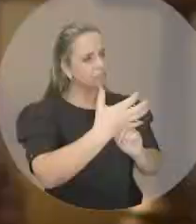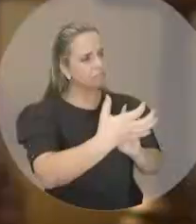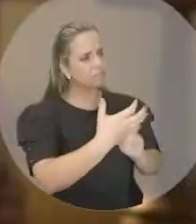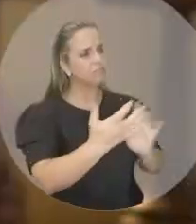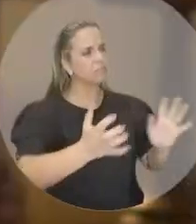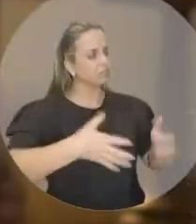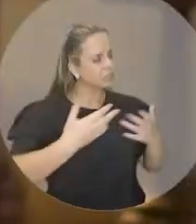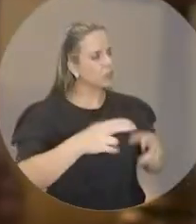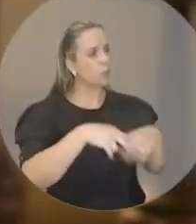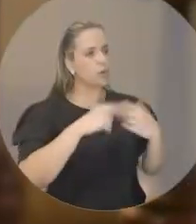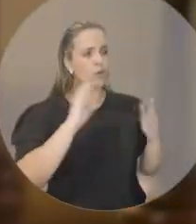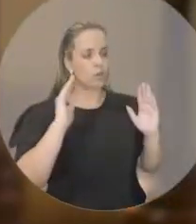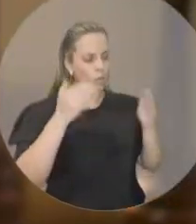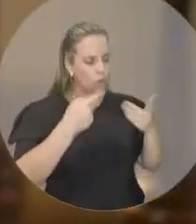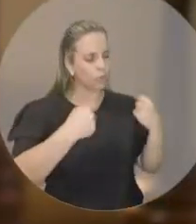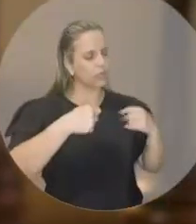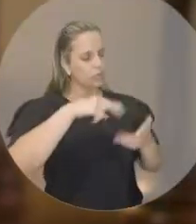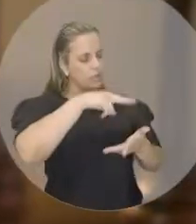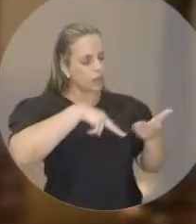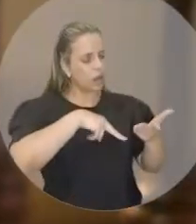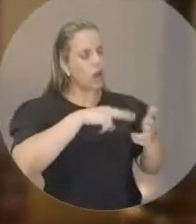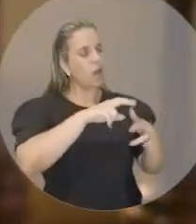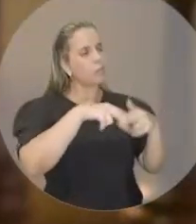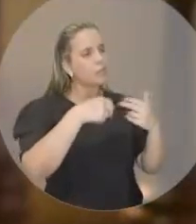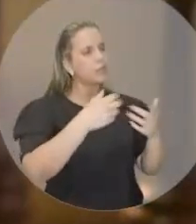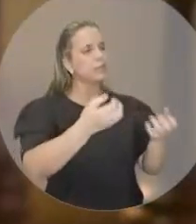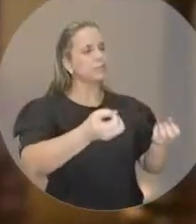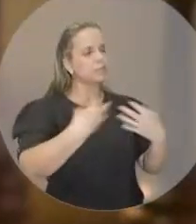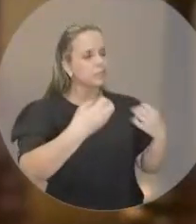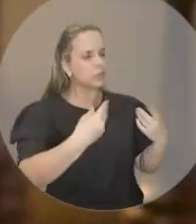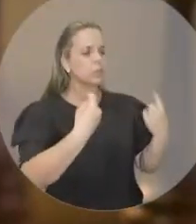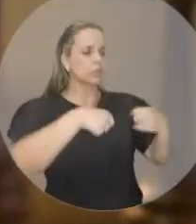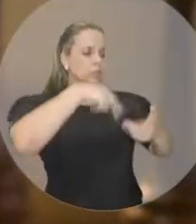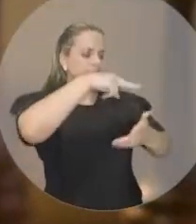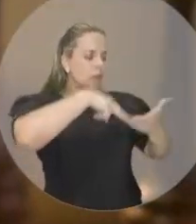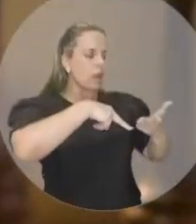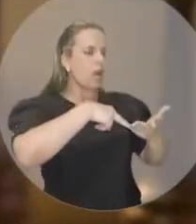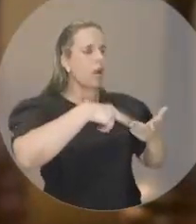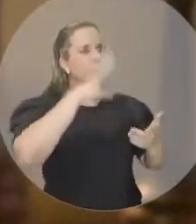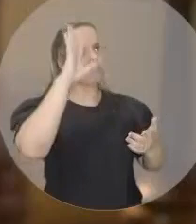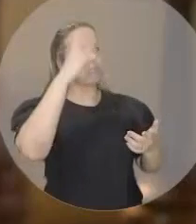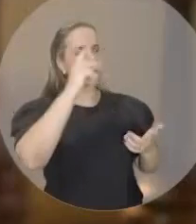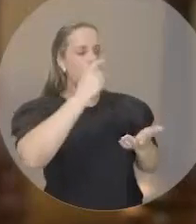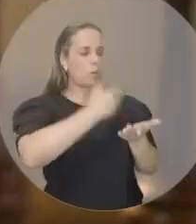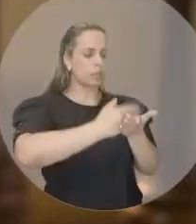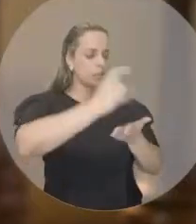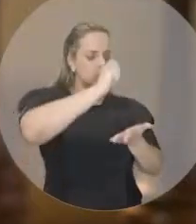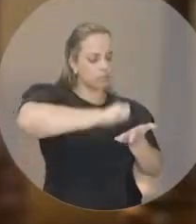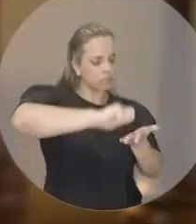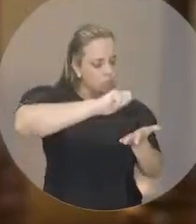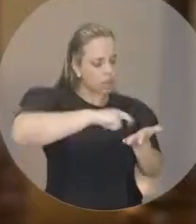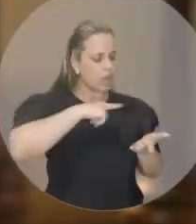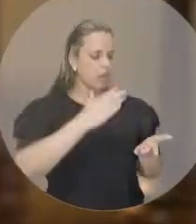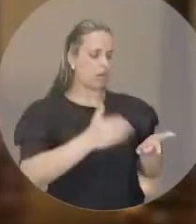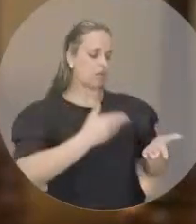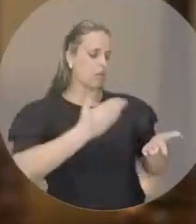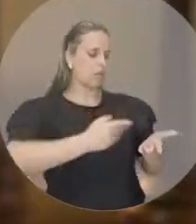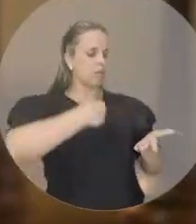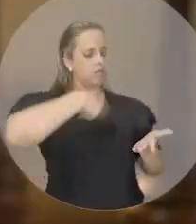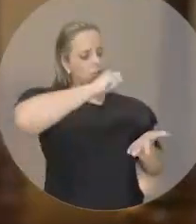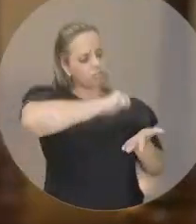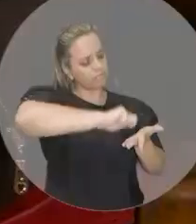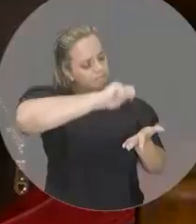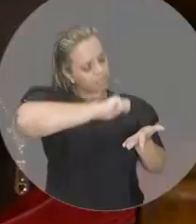lêssemos. E a partir dessa experiência de leitura, eu comecei também a querer escrever. E escrevia para mim, tinha meus cadernos